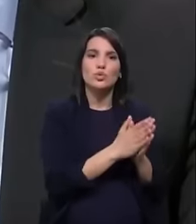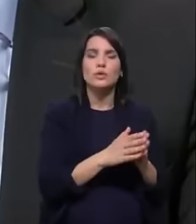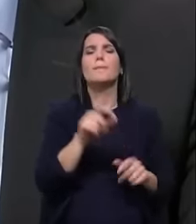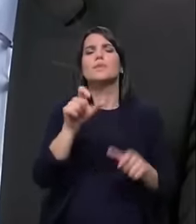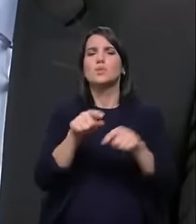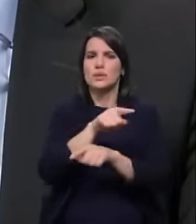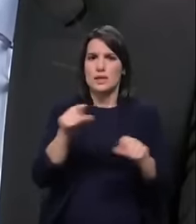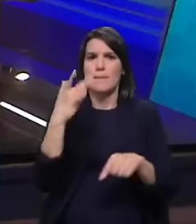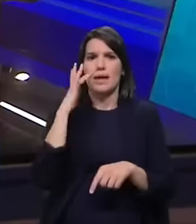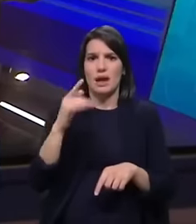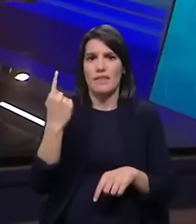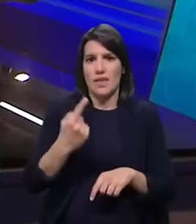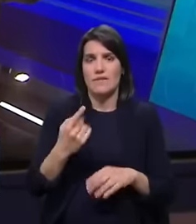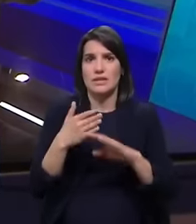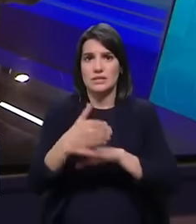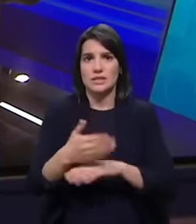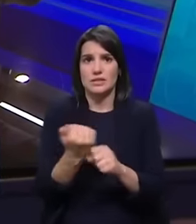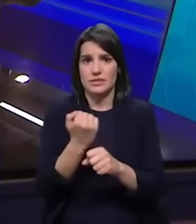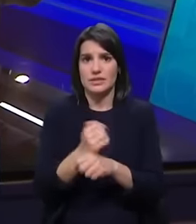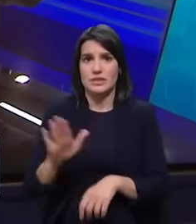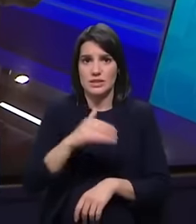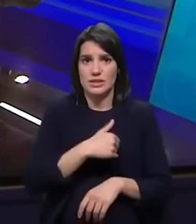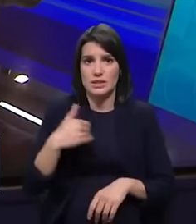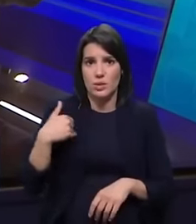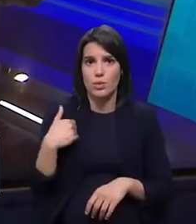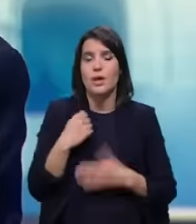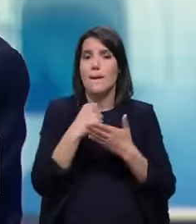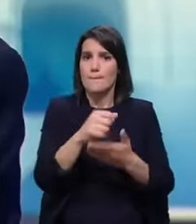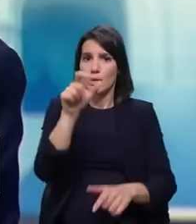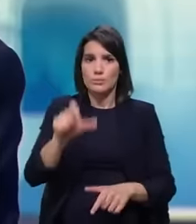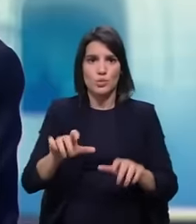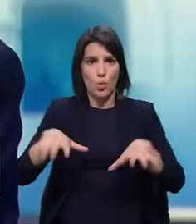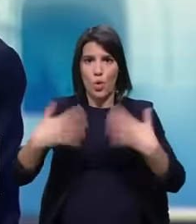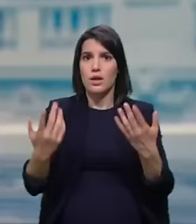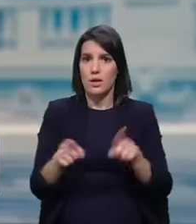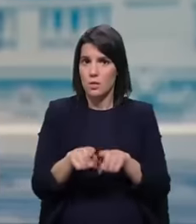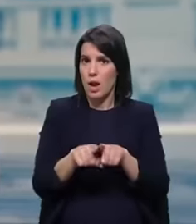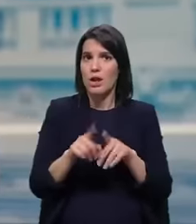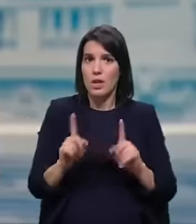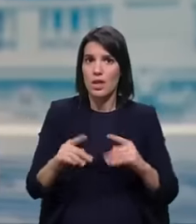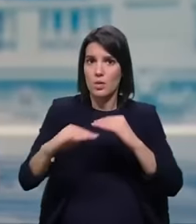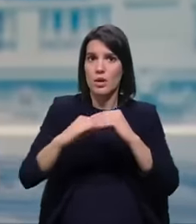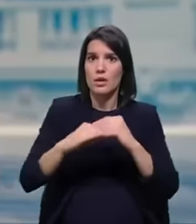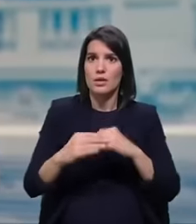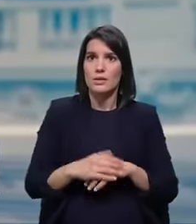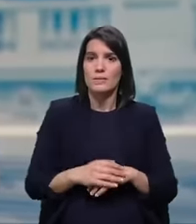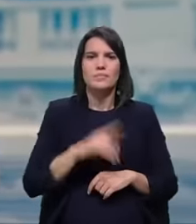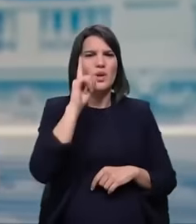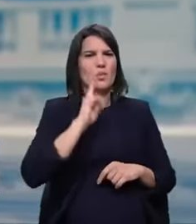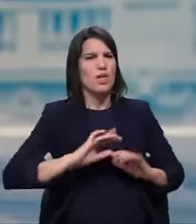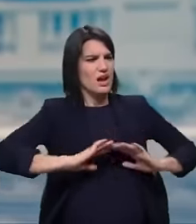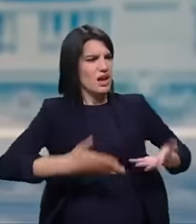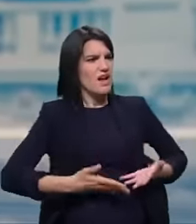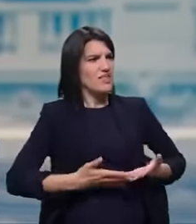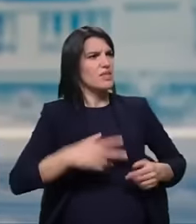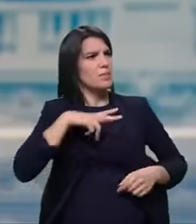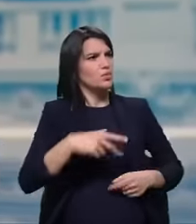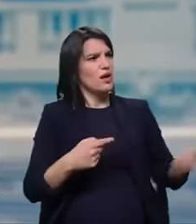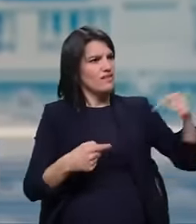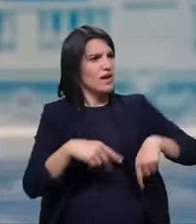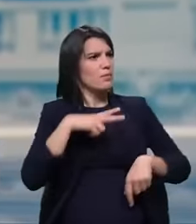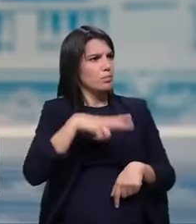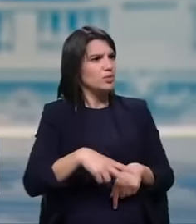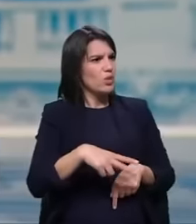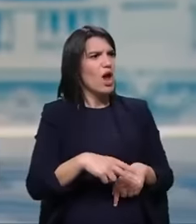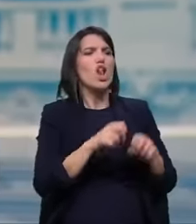imigrantes devem ter acesso ao Serviço Nacional de Saúde e aos benefícios que outros portugueses têm? Mas alguém defende que uma grávida que trabalha em Portugal, que vem para Portugal, fique à porta